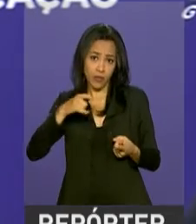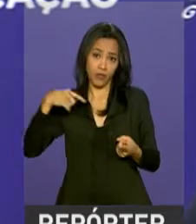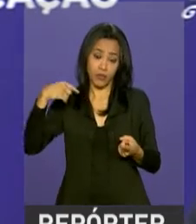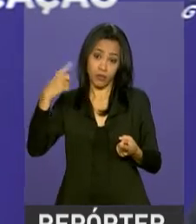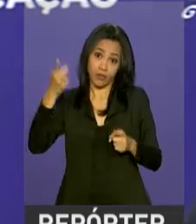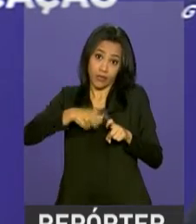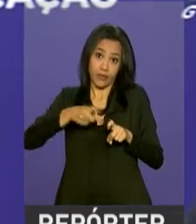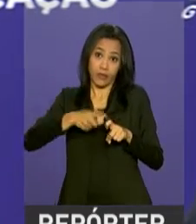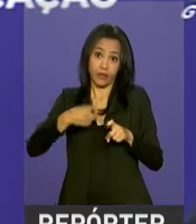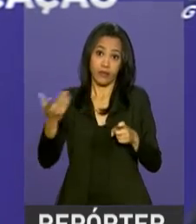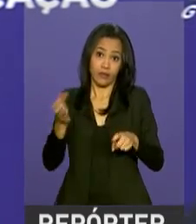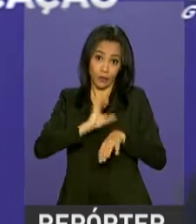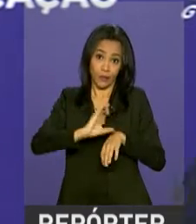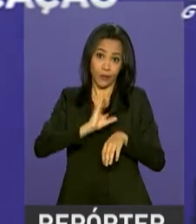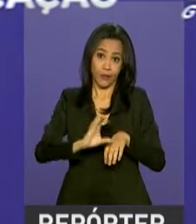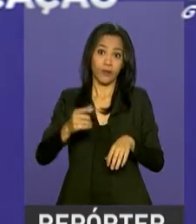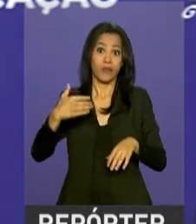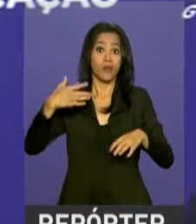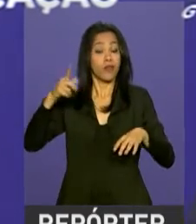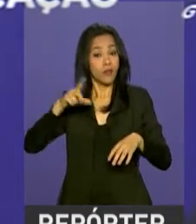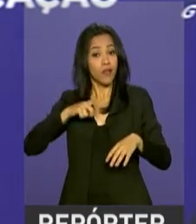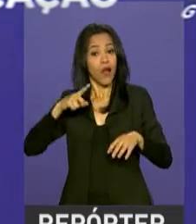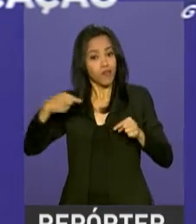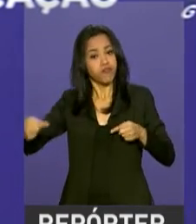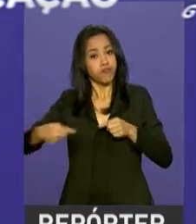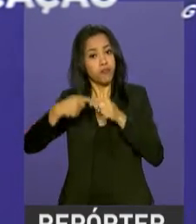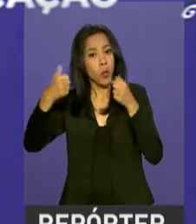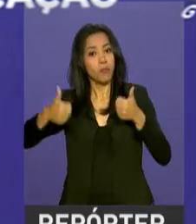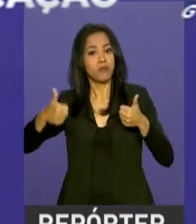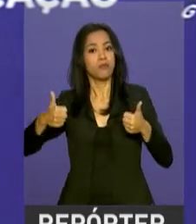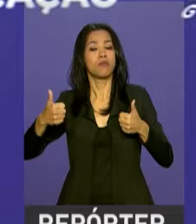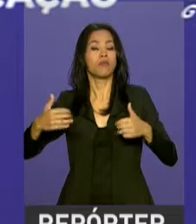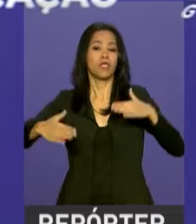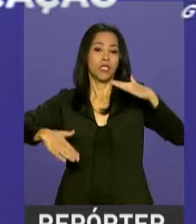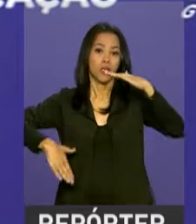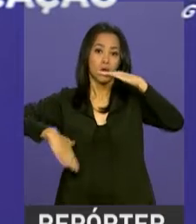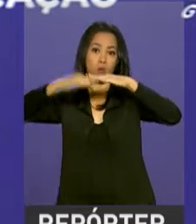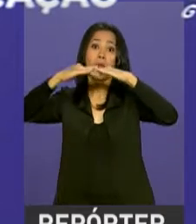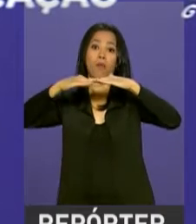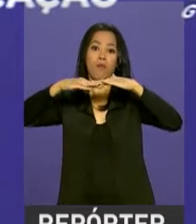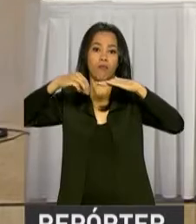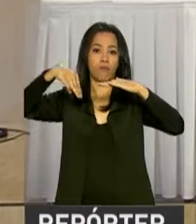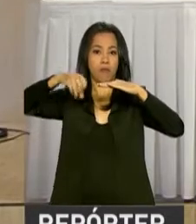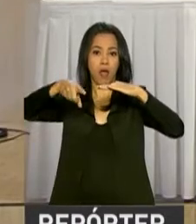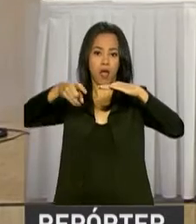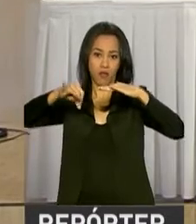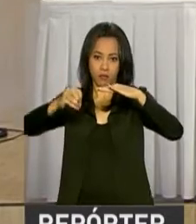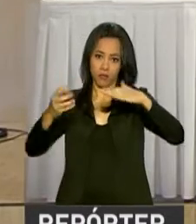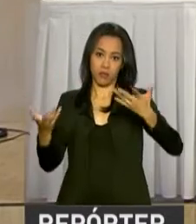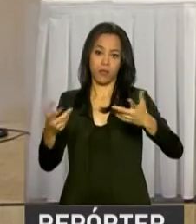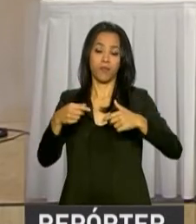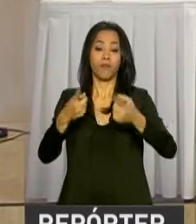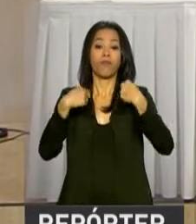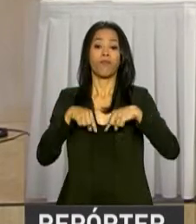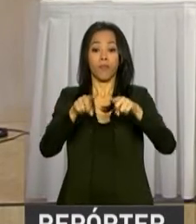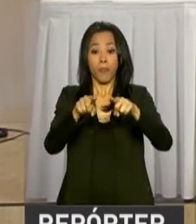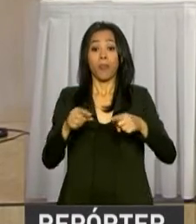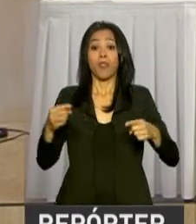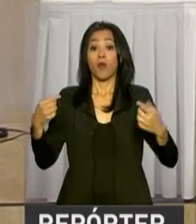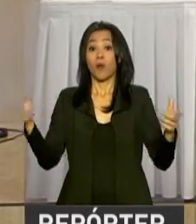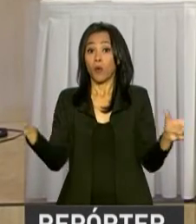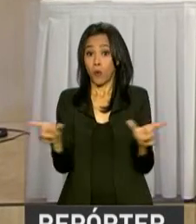uma demanda deste teto estar mais apropriado para o valor de mercado efetivamente o ministério da educação também